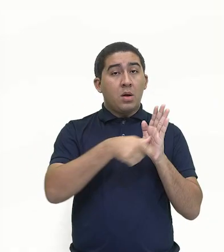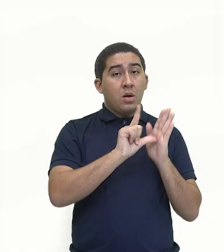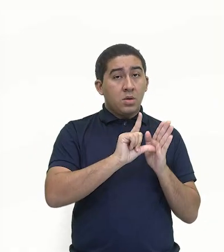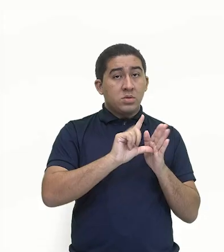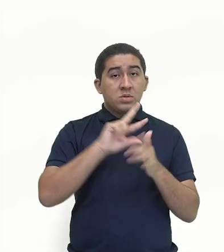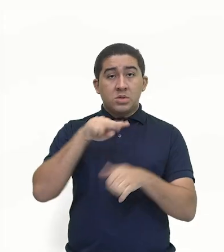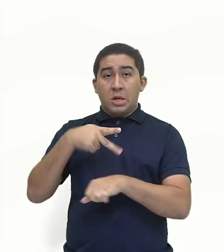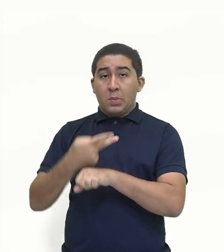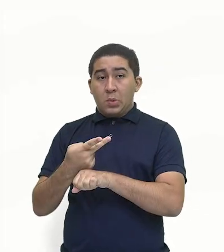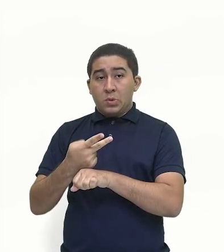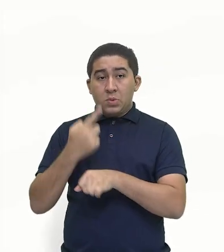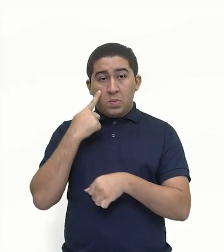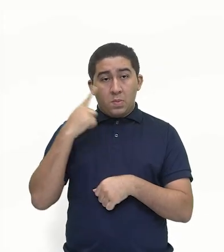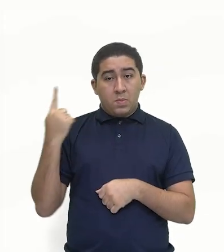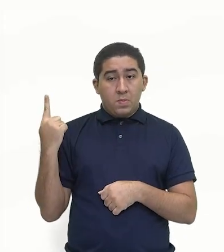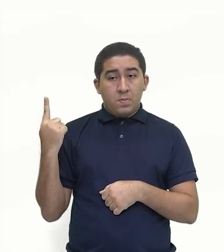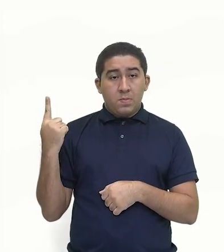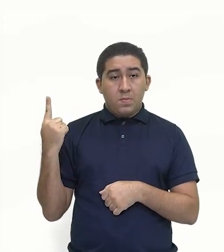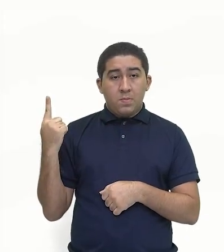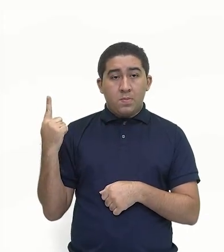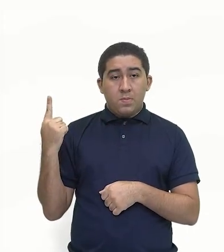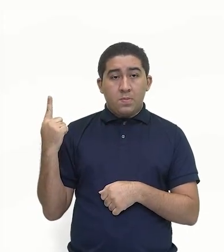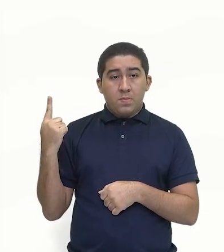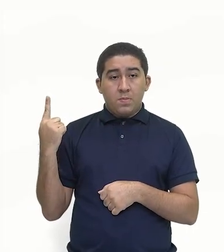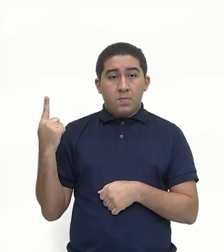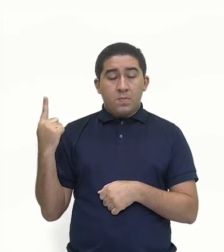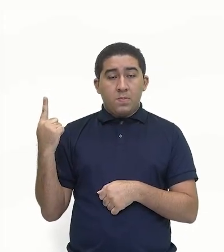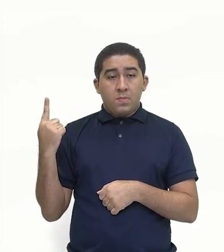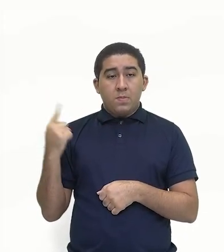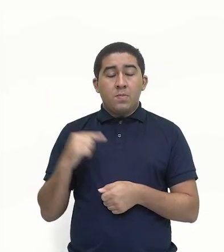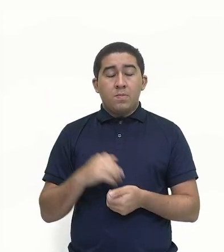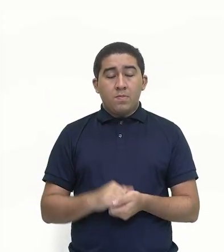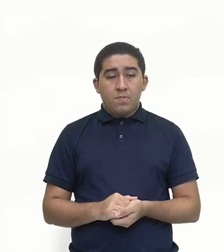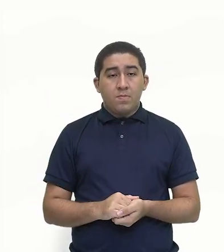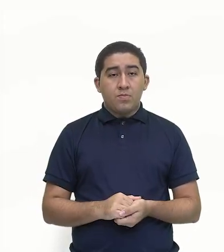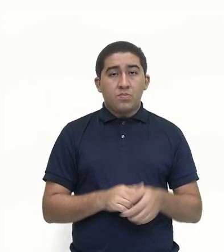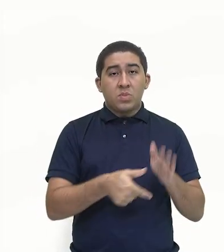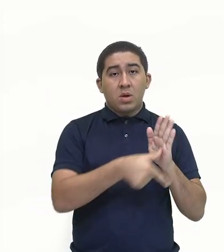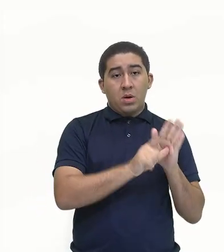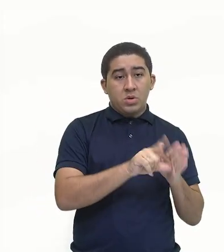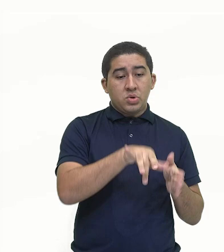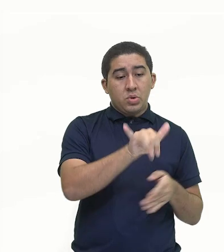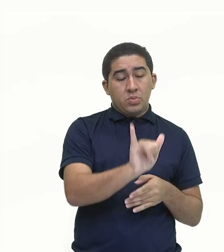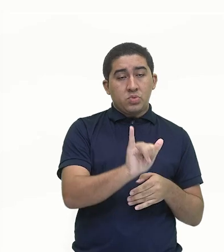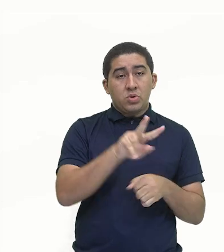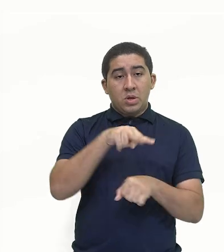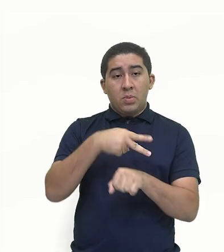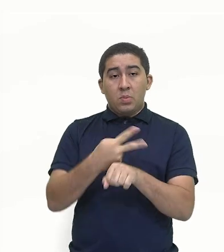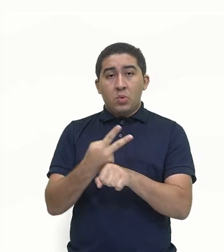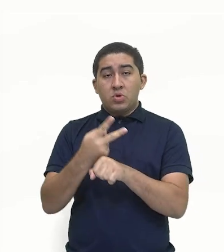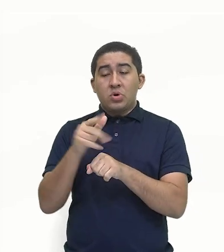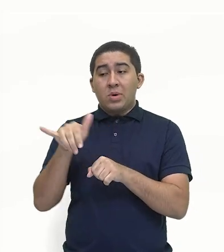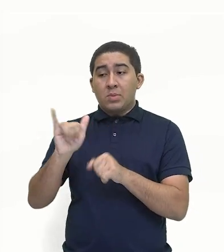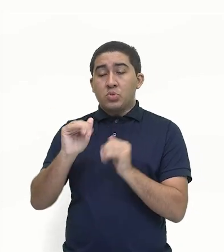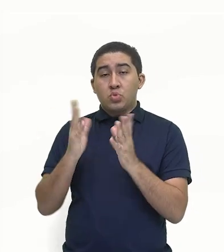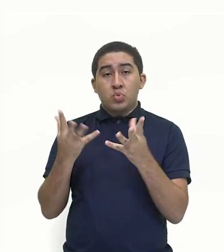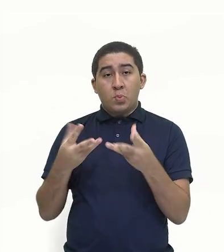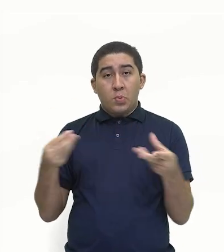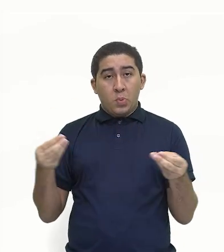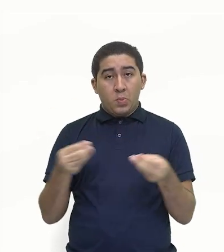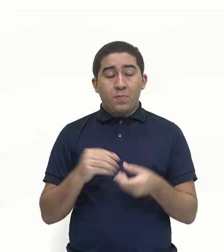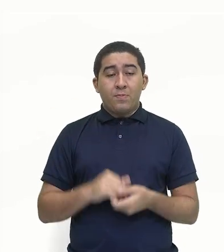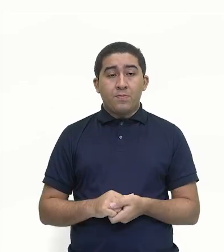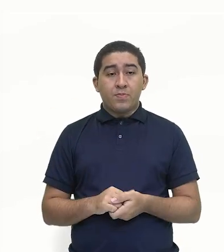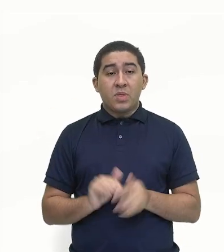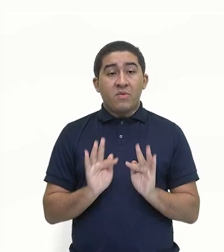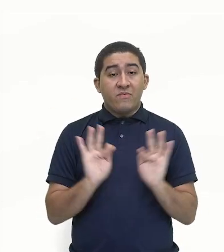antes e o depois. O antes com o Y e o depois sem o Y com IER. Vamos colocar em